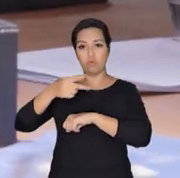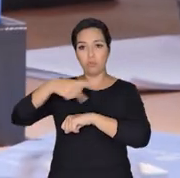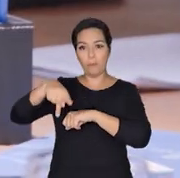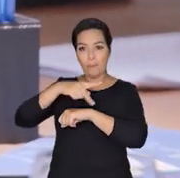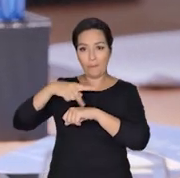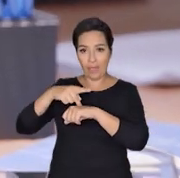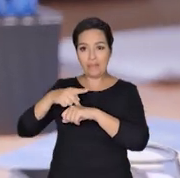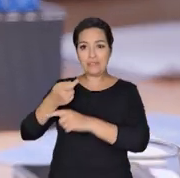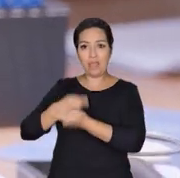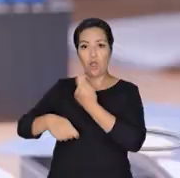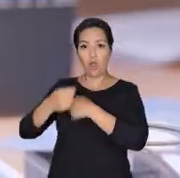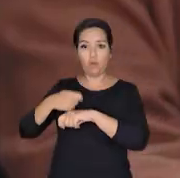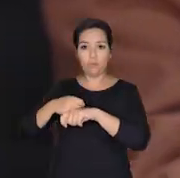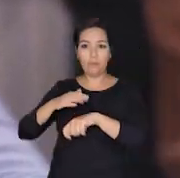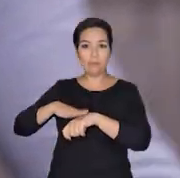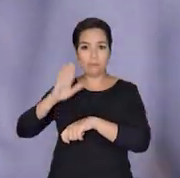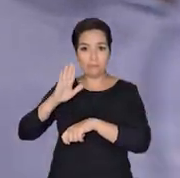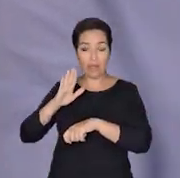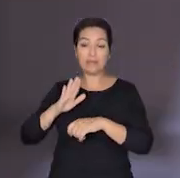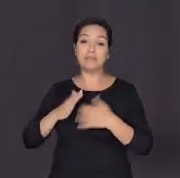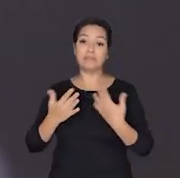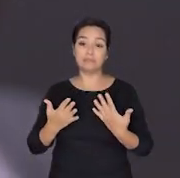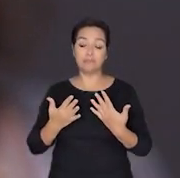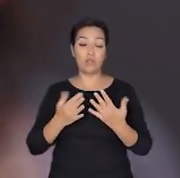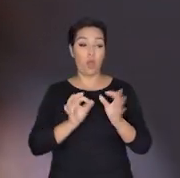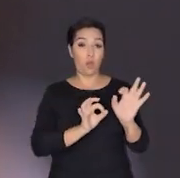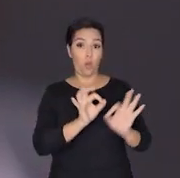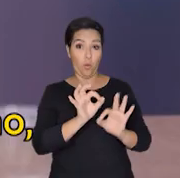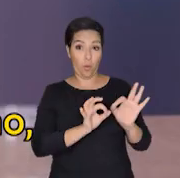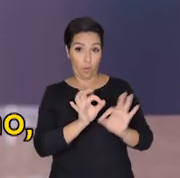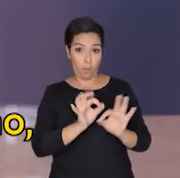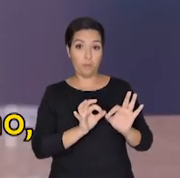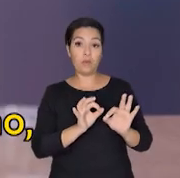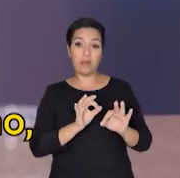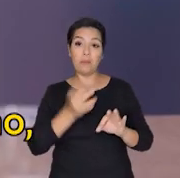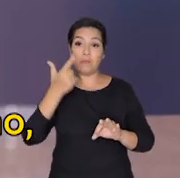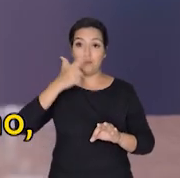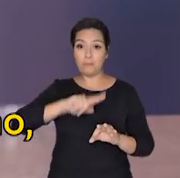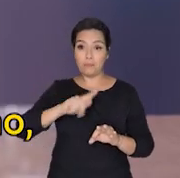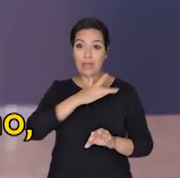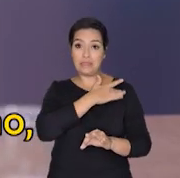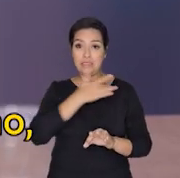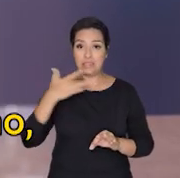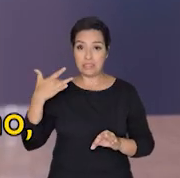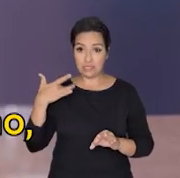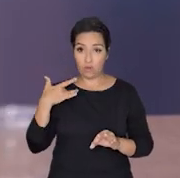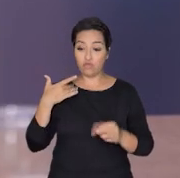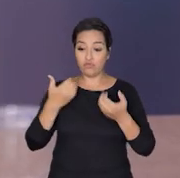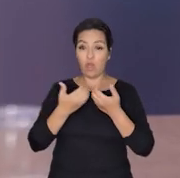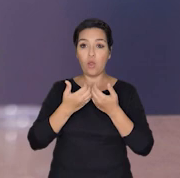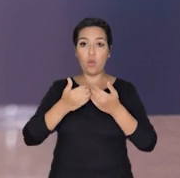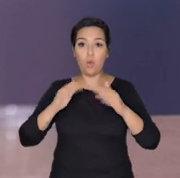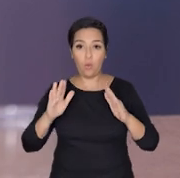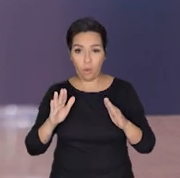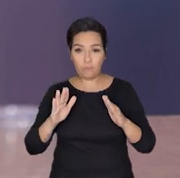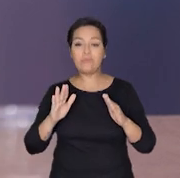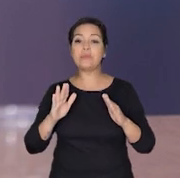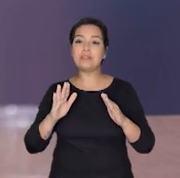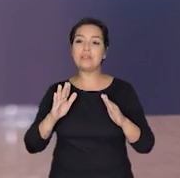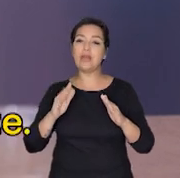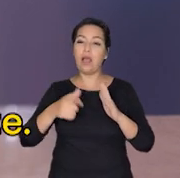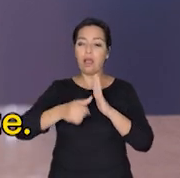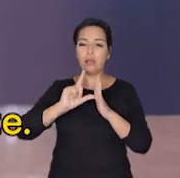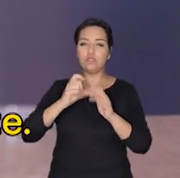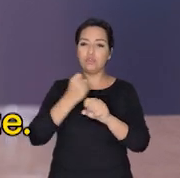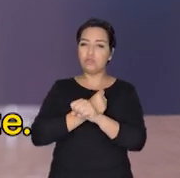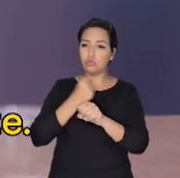do país, com os índices de saúde. Com o programa Mais Saúde, que vai começar assim que eu assumir o governo, antes de sair